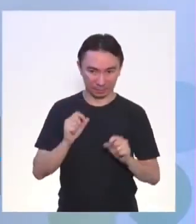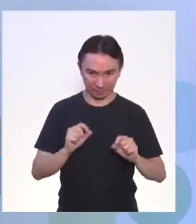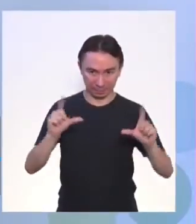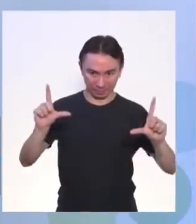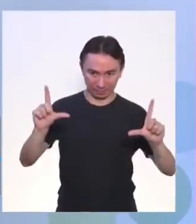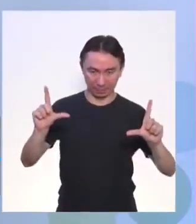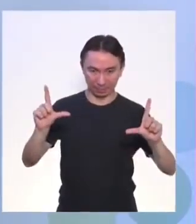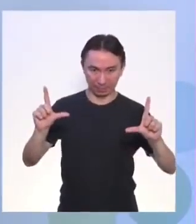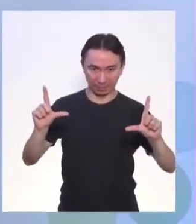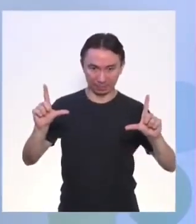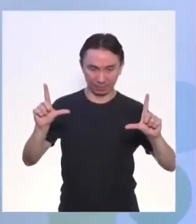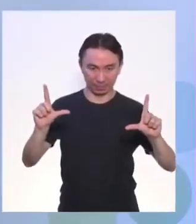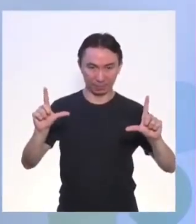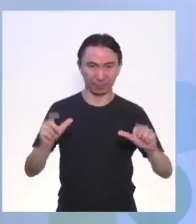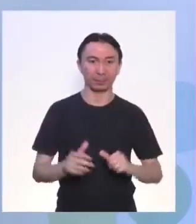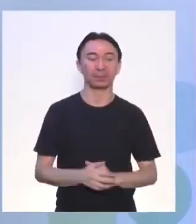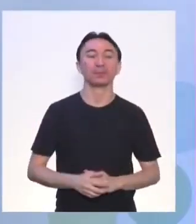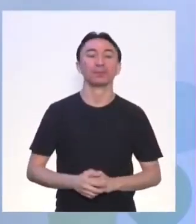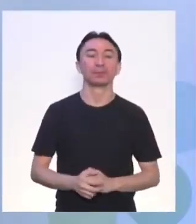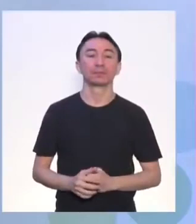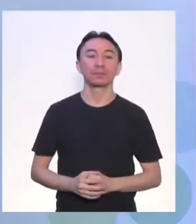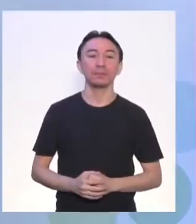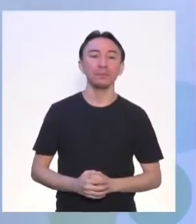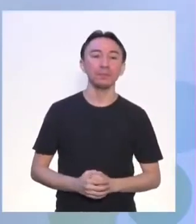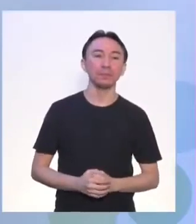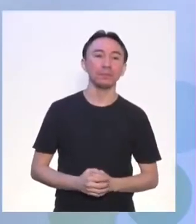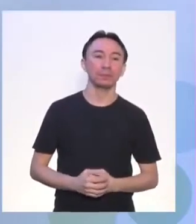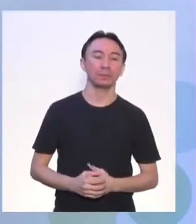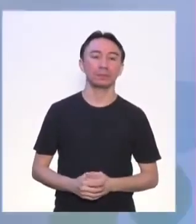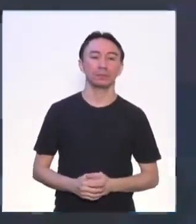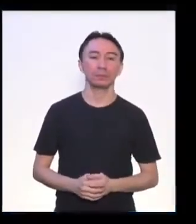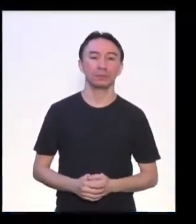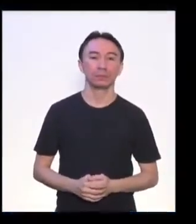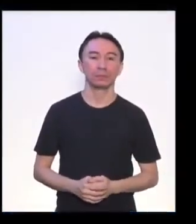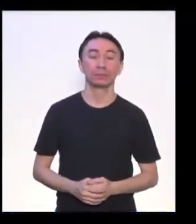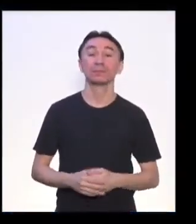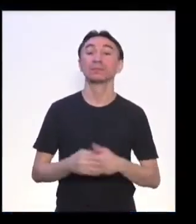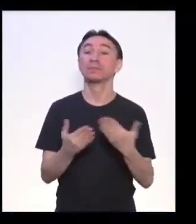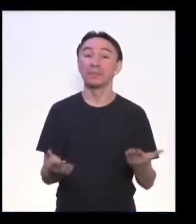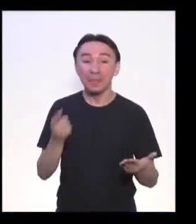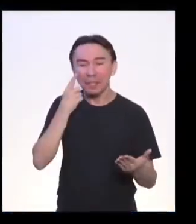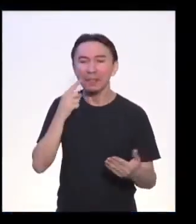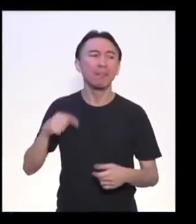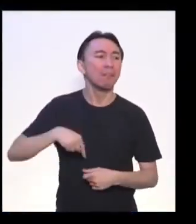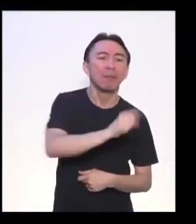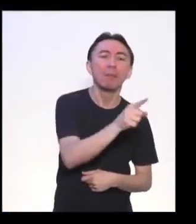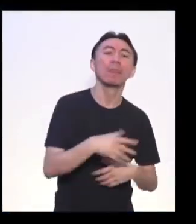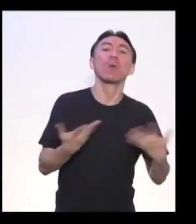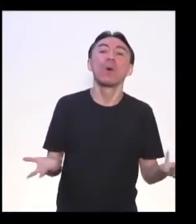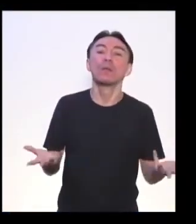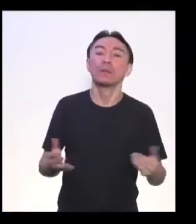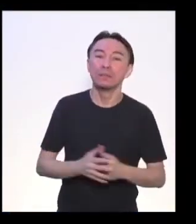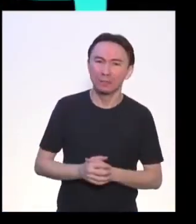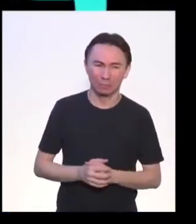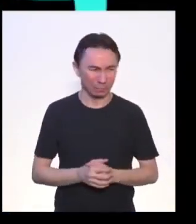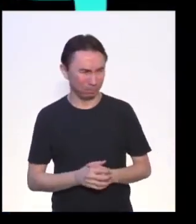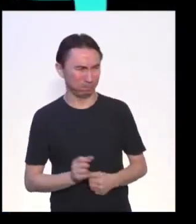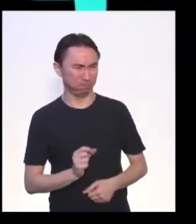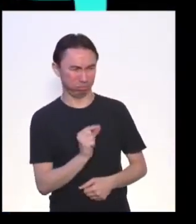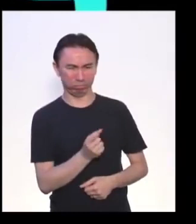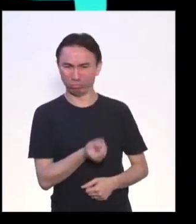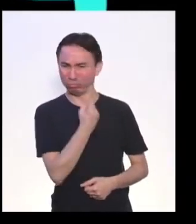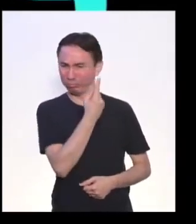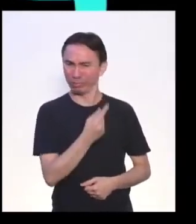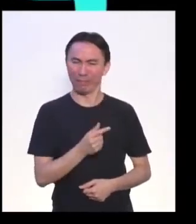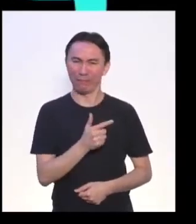aí o videozinho, coloquem para eles, por favor. E aí, quando é que nós vai? Que feio. Não sabe